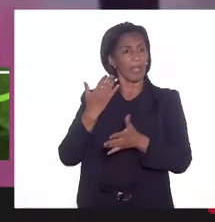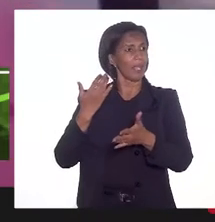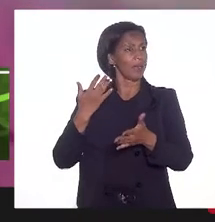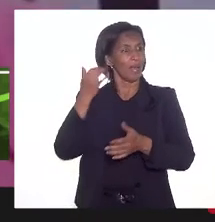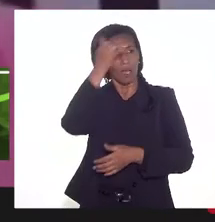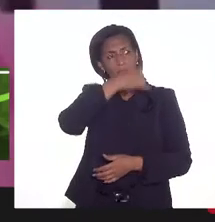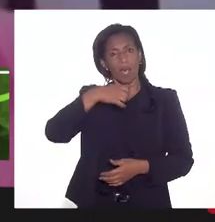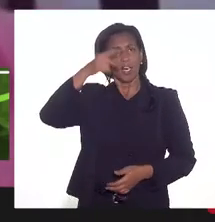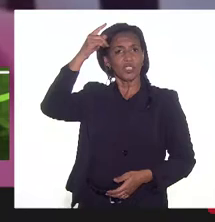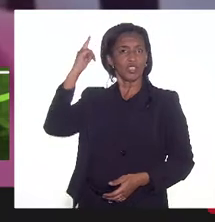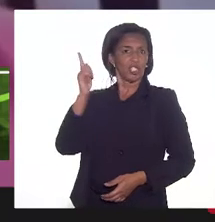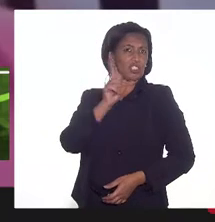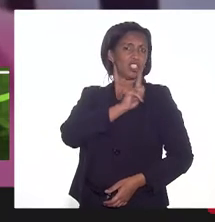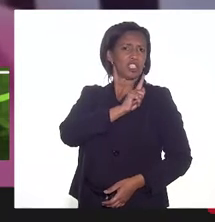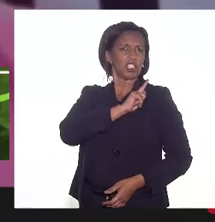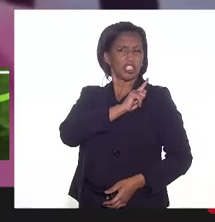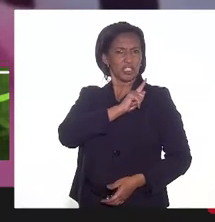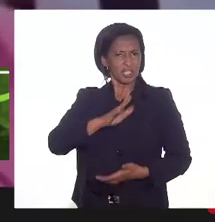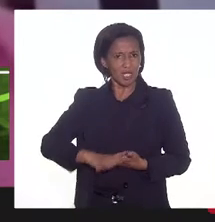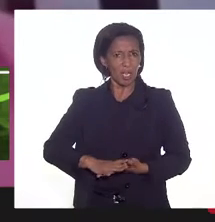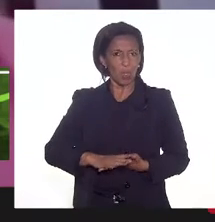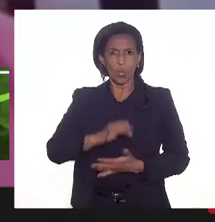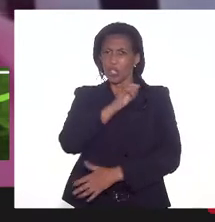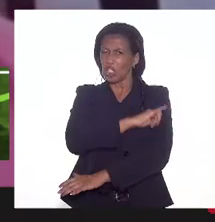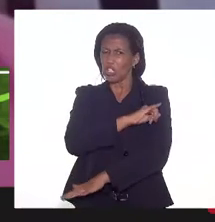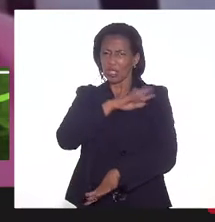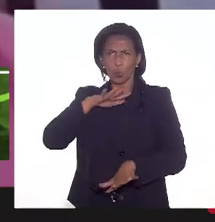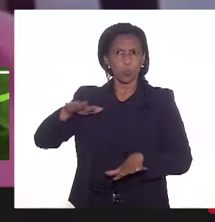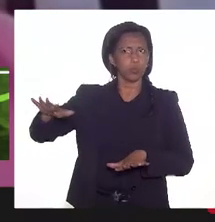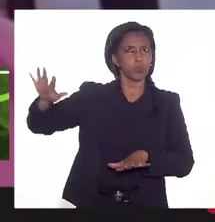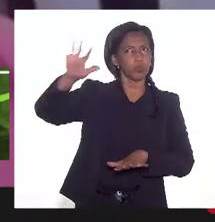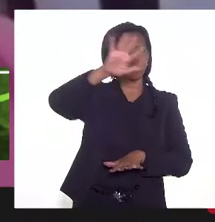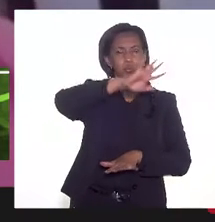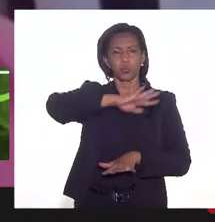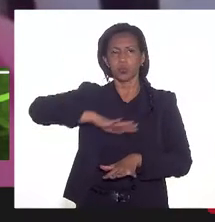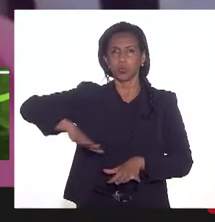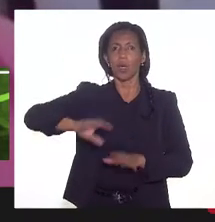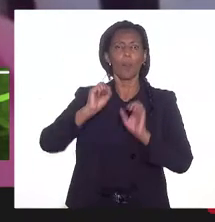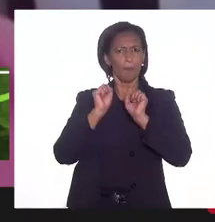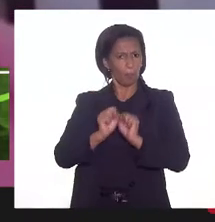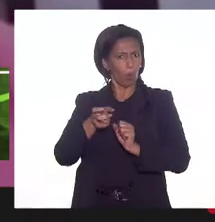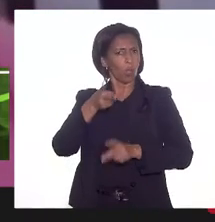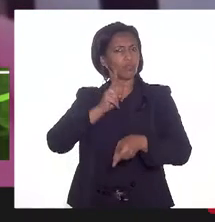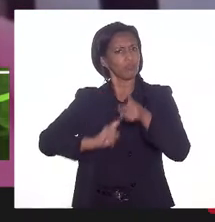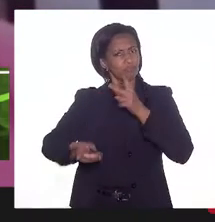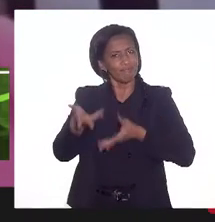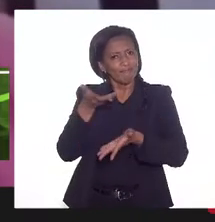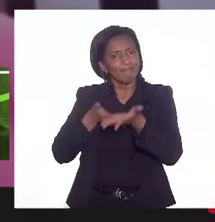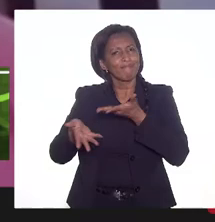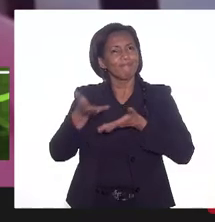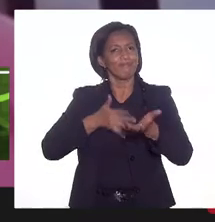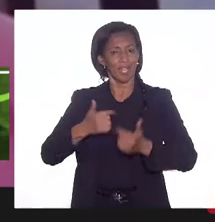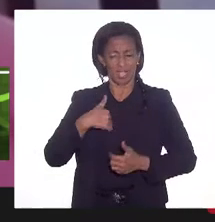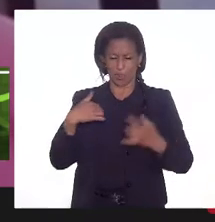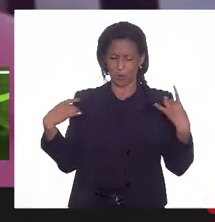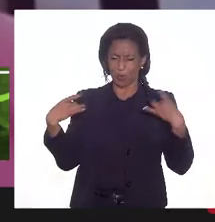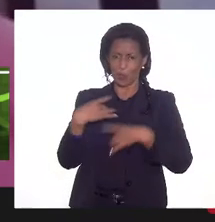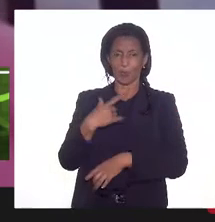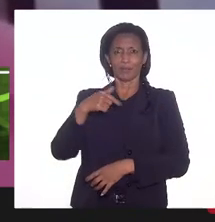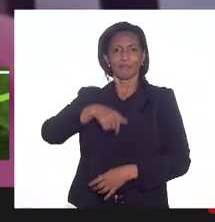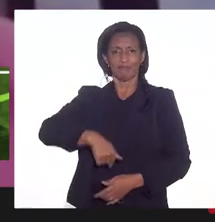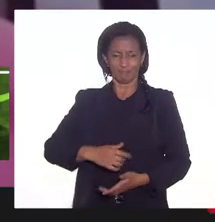a peça de formatura da Martins rodava o Rio de Janeiro inteiro então a gente pode continuar com essa parceria e eu estou aqui para isso